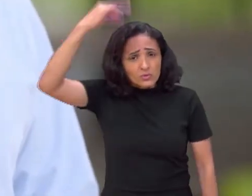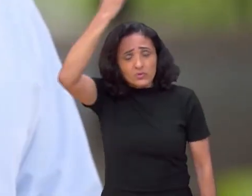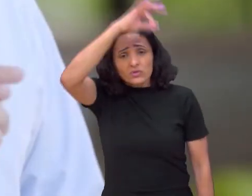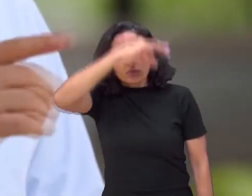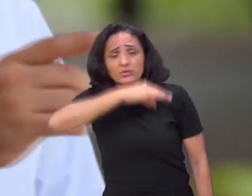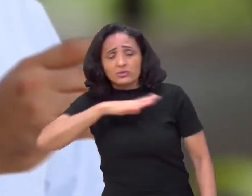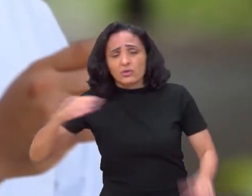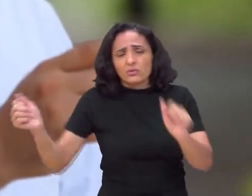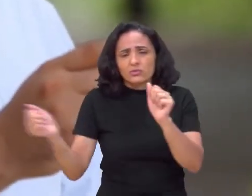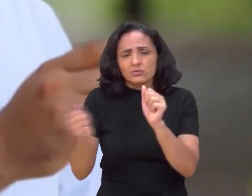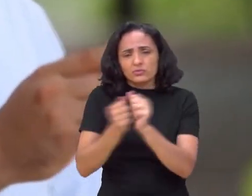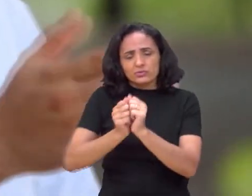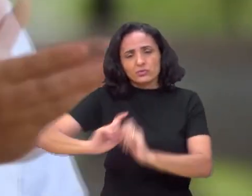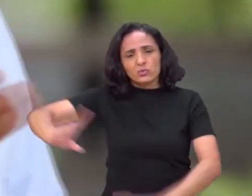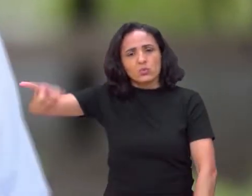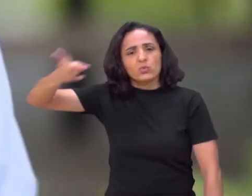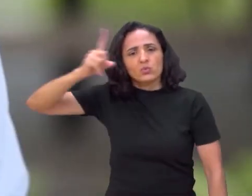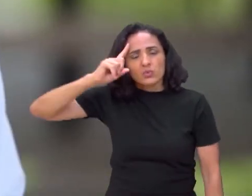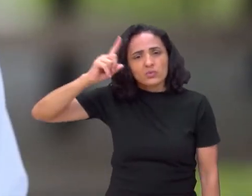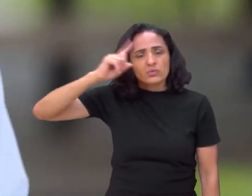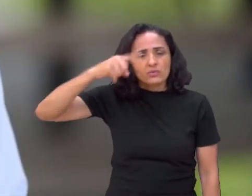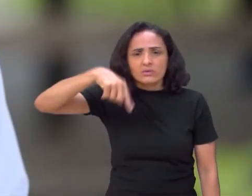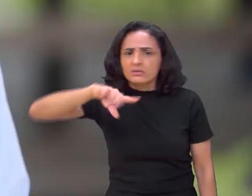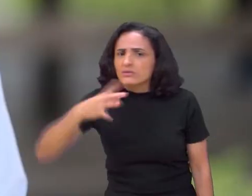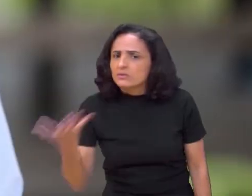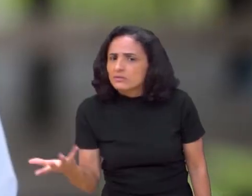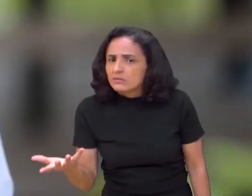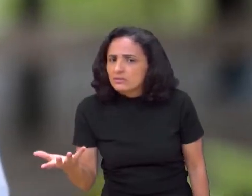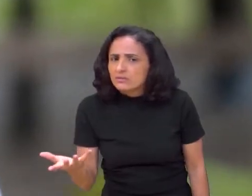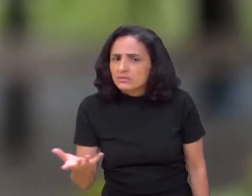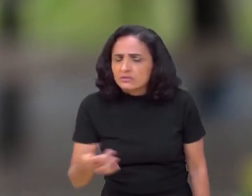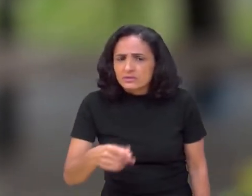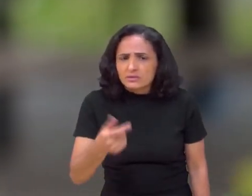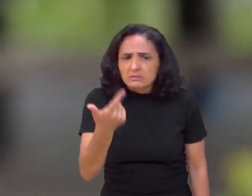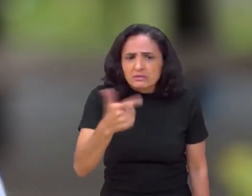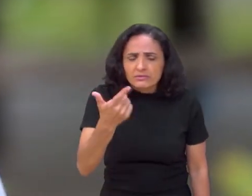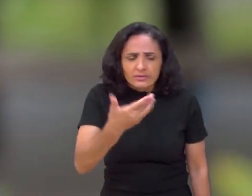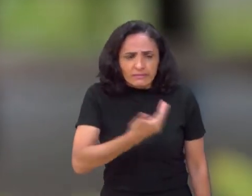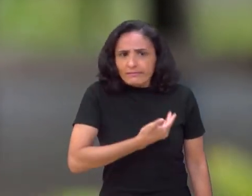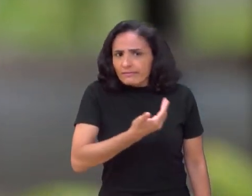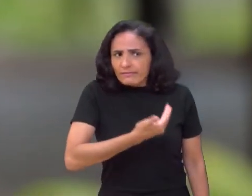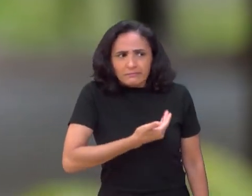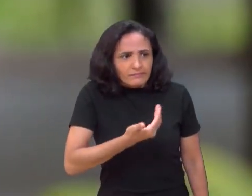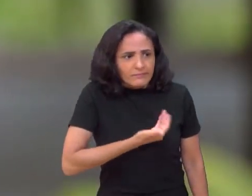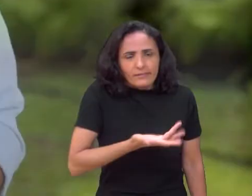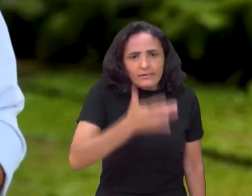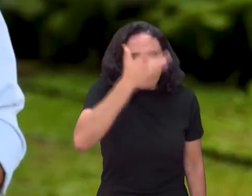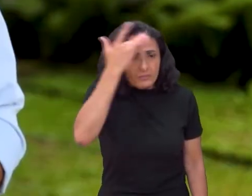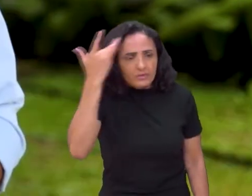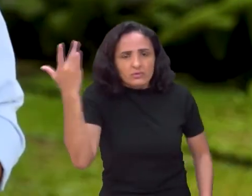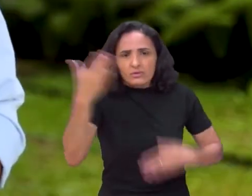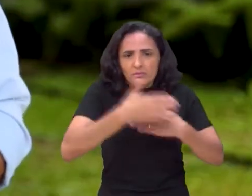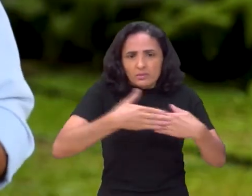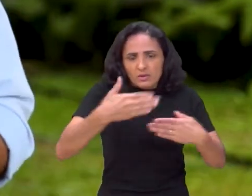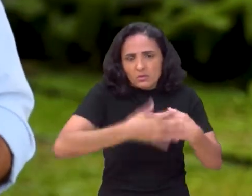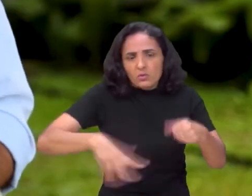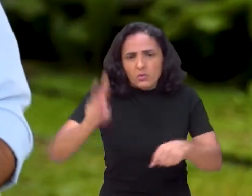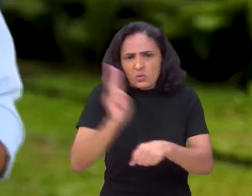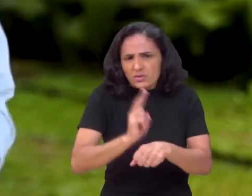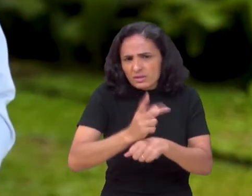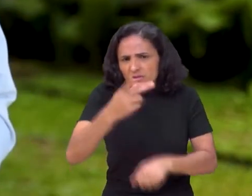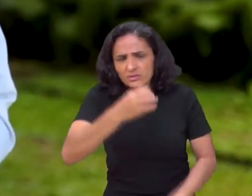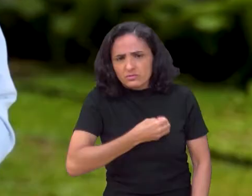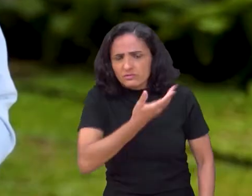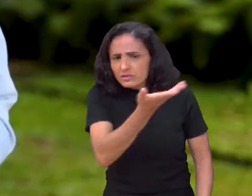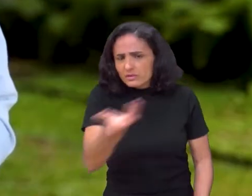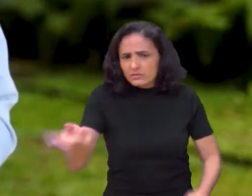conosco. Então, se você não tem pessoas que estejam ao seu lado, se você não tem ninguém que lhe console, se você está me